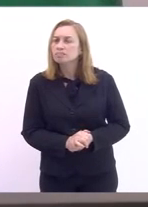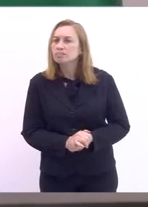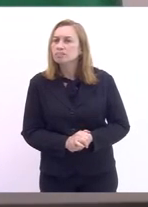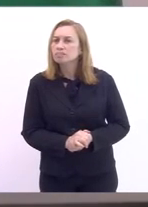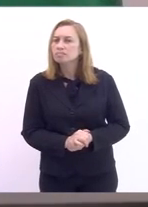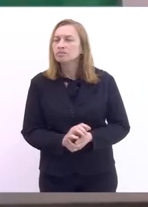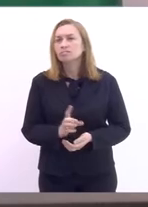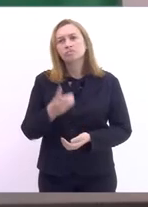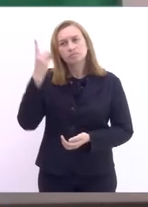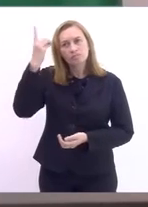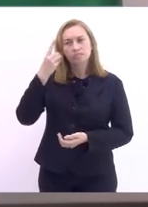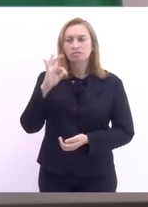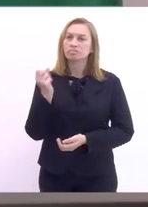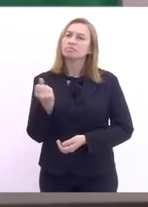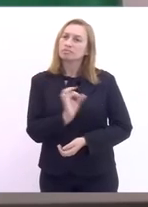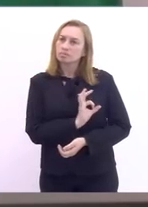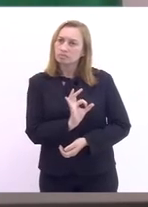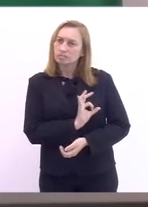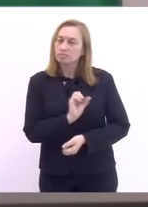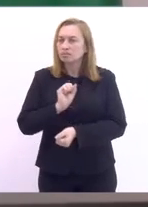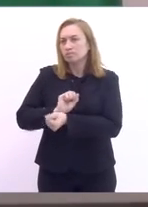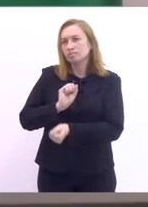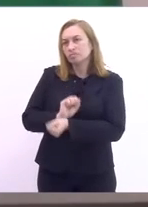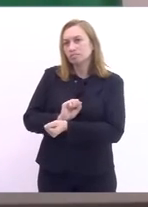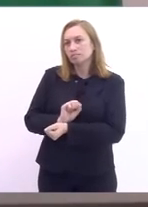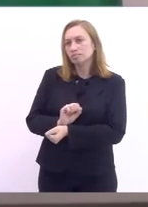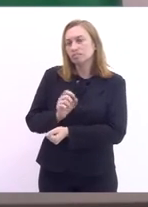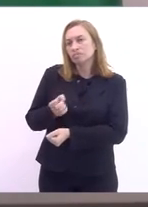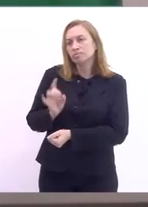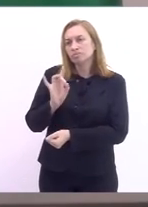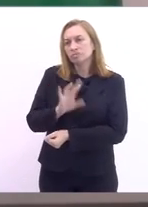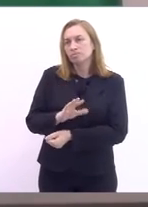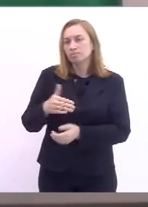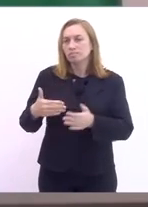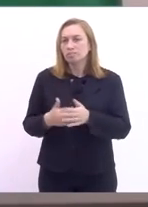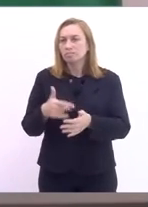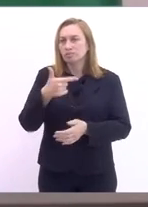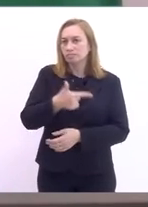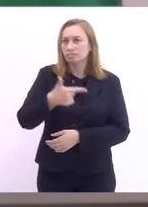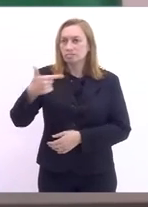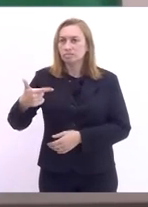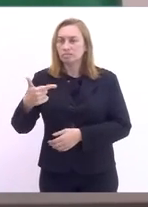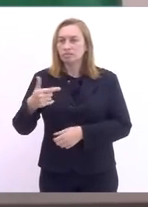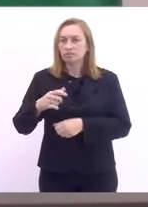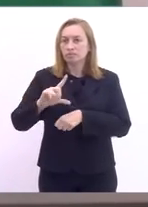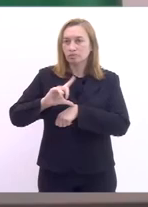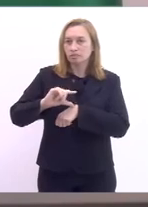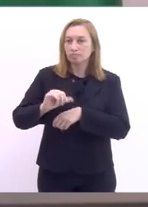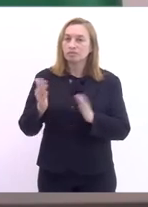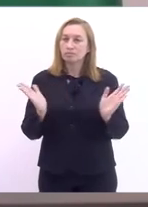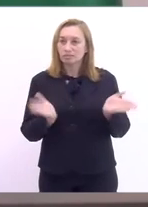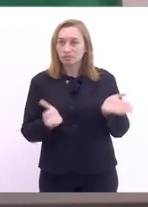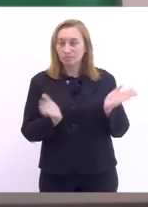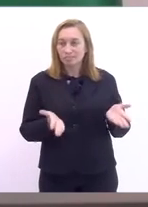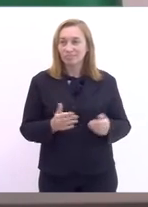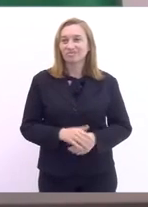A deputada Marta Rocha, eu aguardo somente até às 22 horas de hoje.